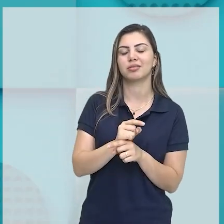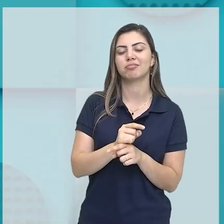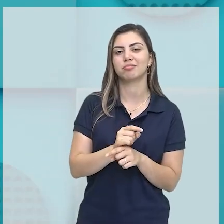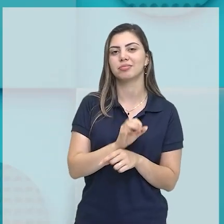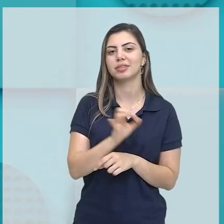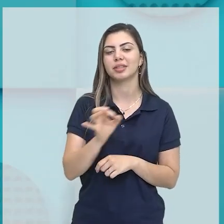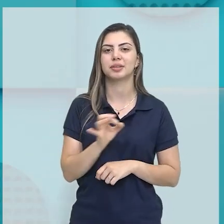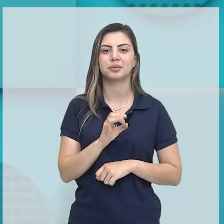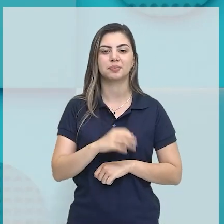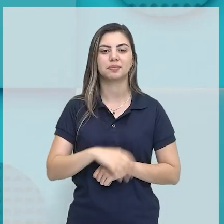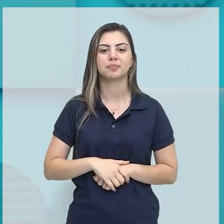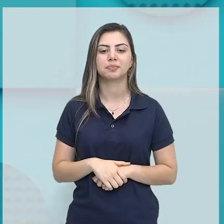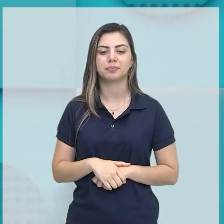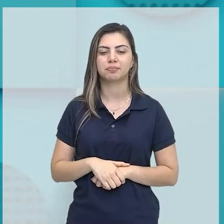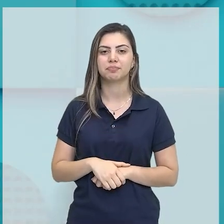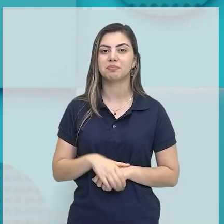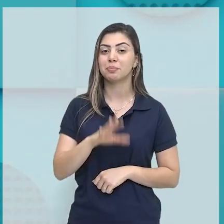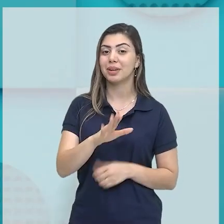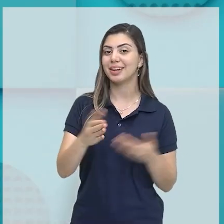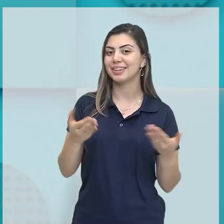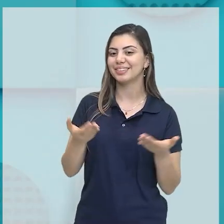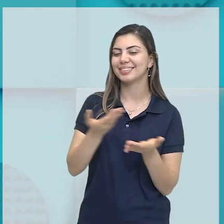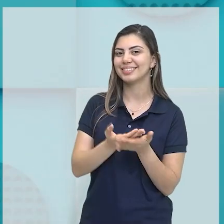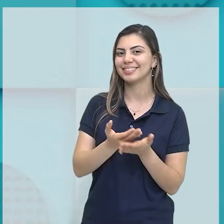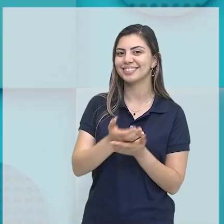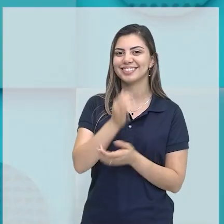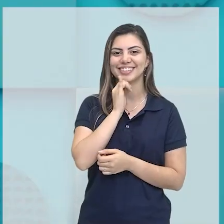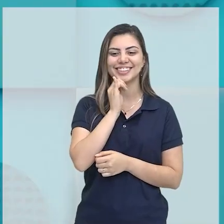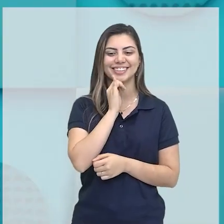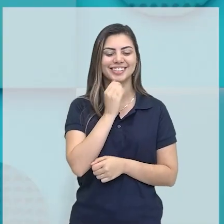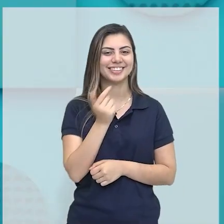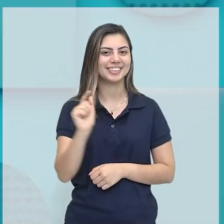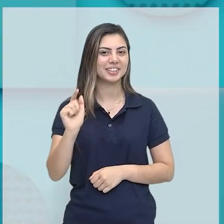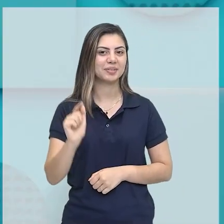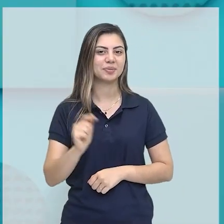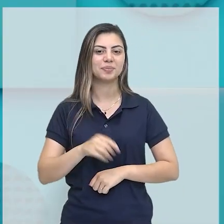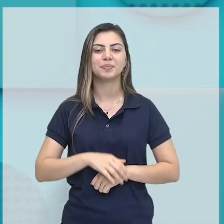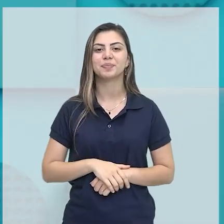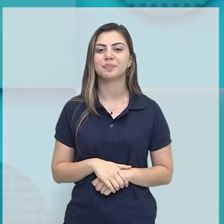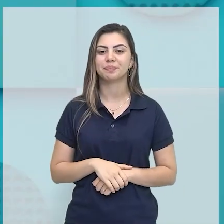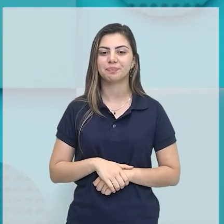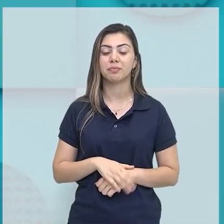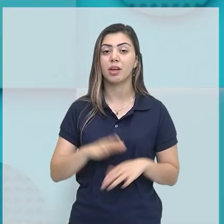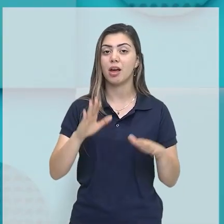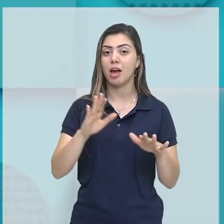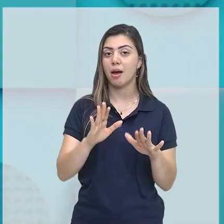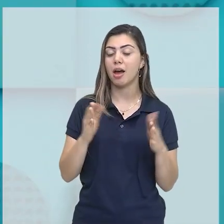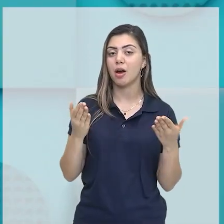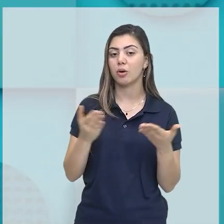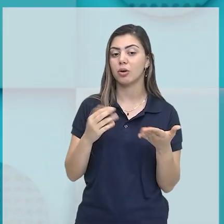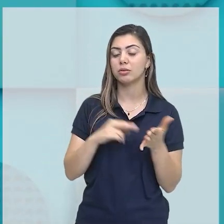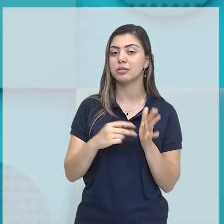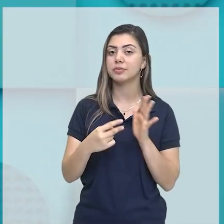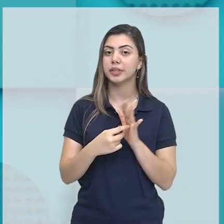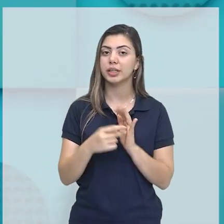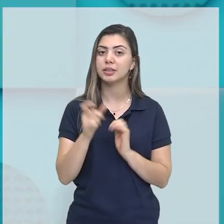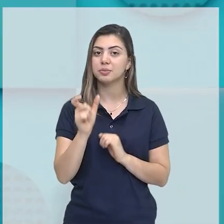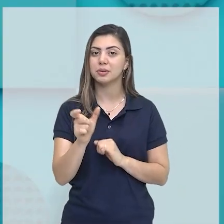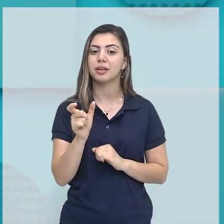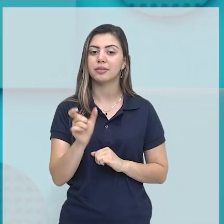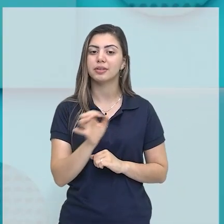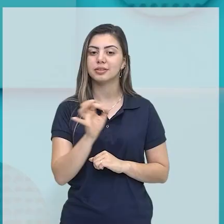lagarto, ok? Então, vamos ver agora mais um exemplo com referência ao sentido das palavras, porque justamente é o que